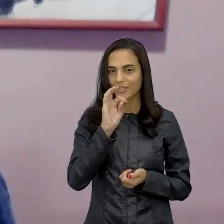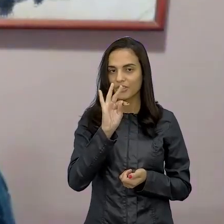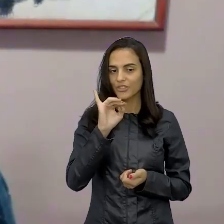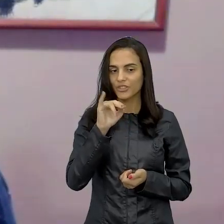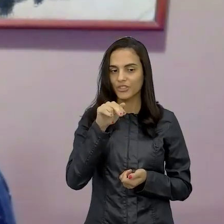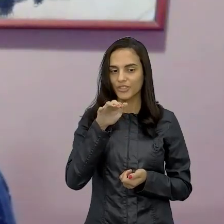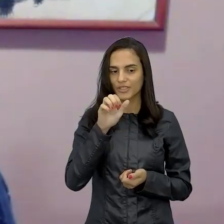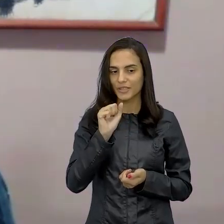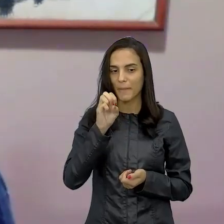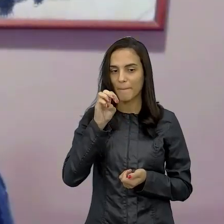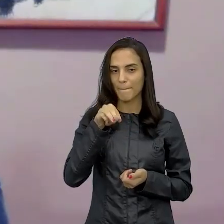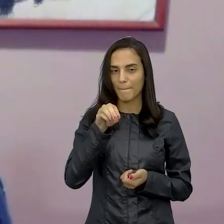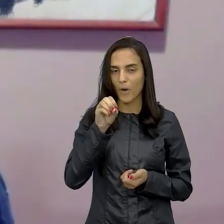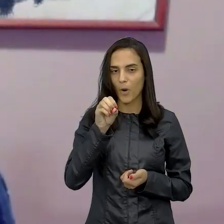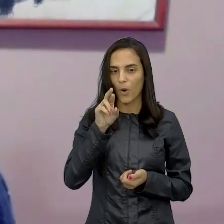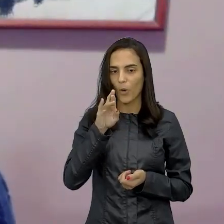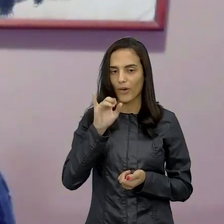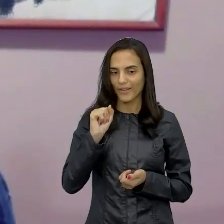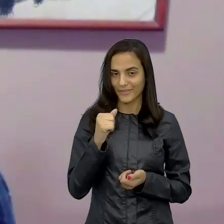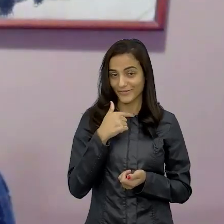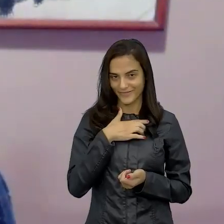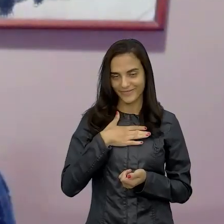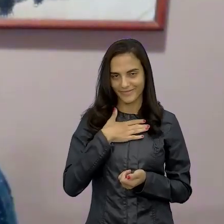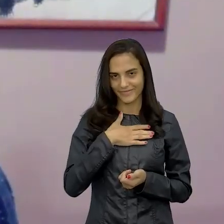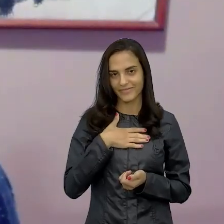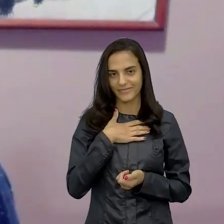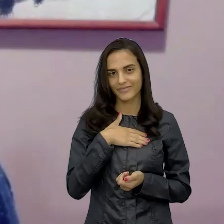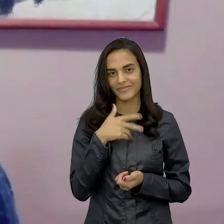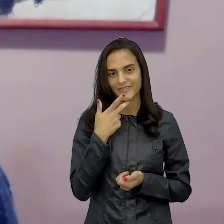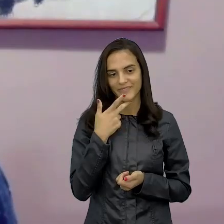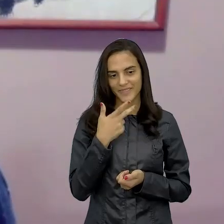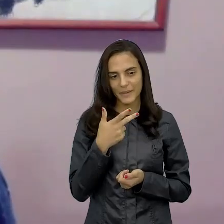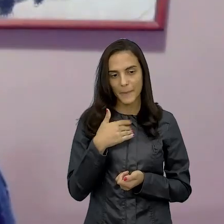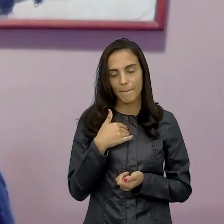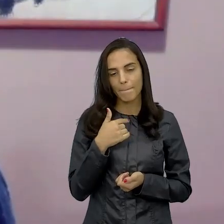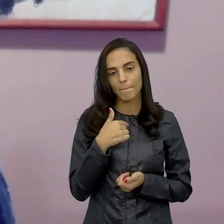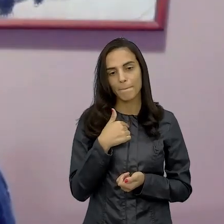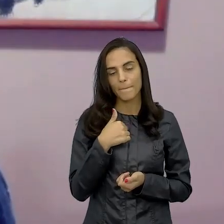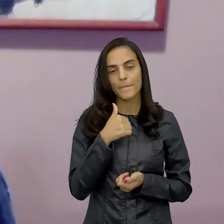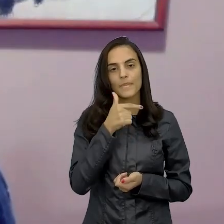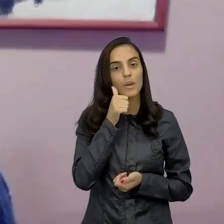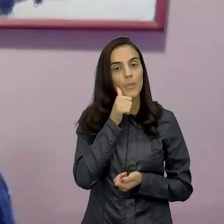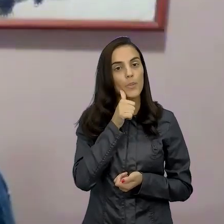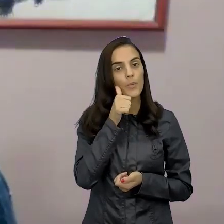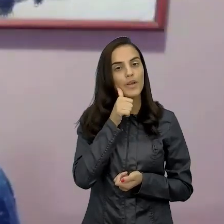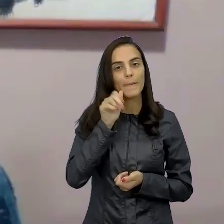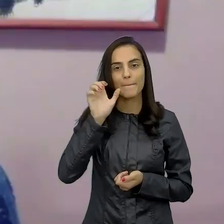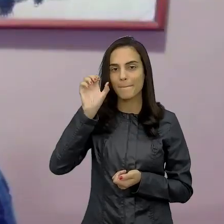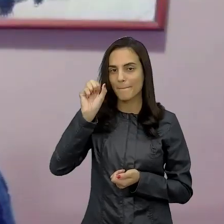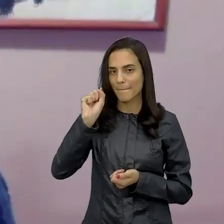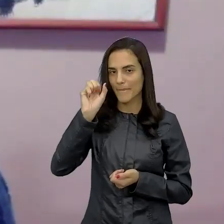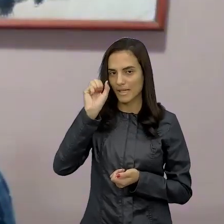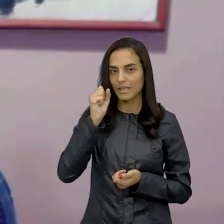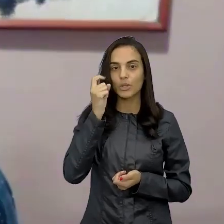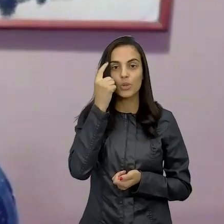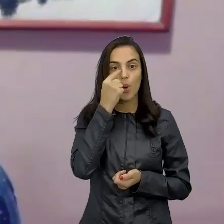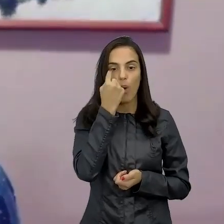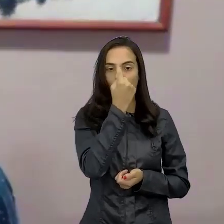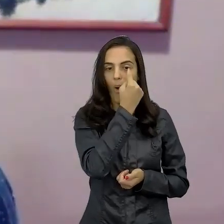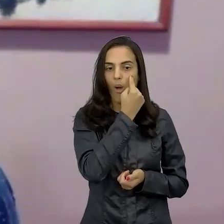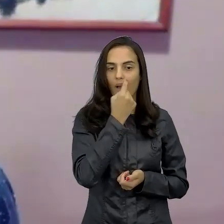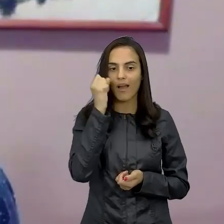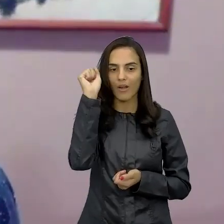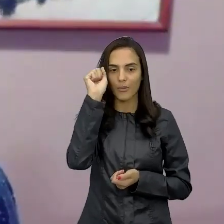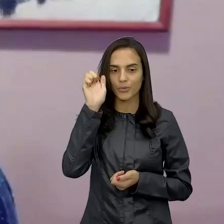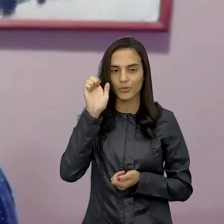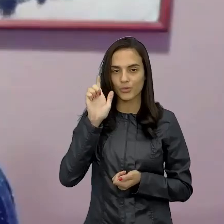Mori, Cris Mori, como eu gosto de ser chamada. Eu sou uma mulher branca, de olhos azuis.